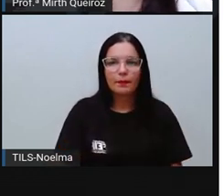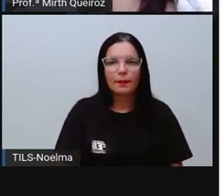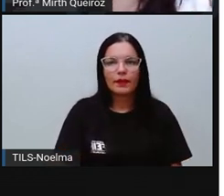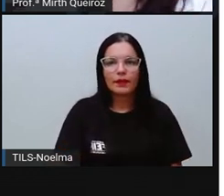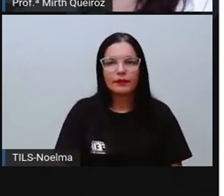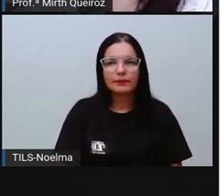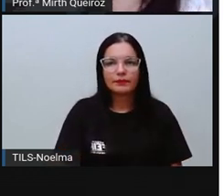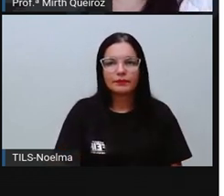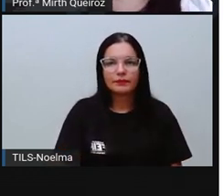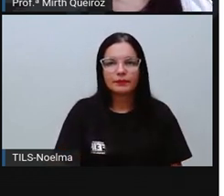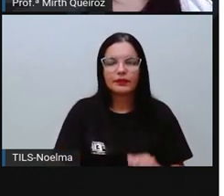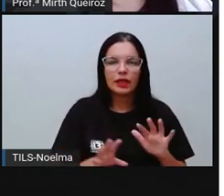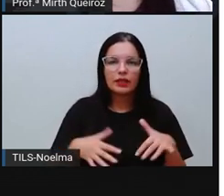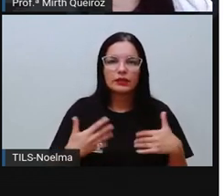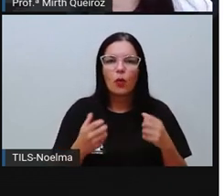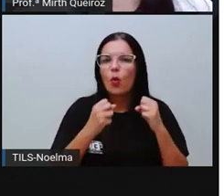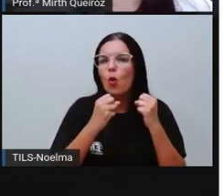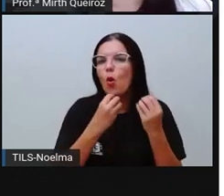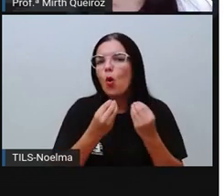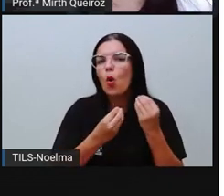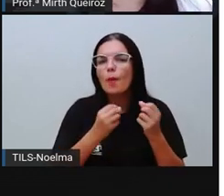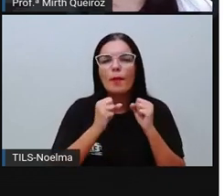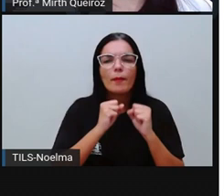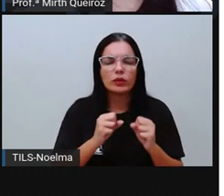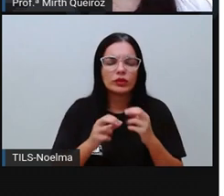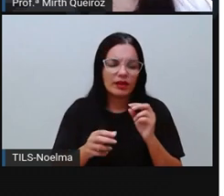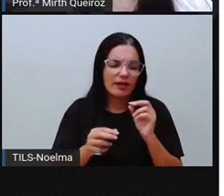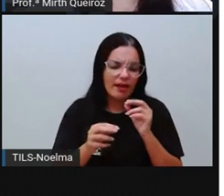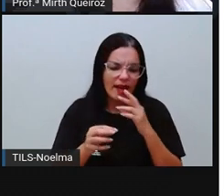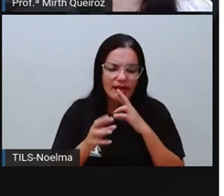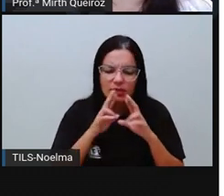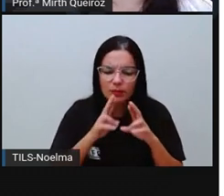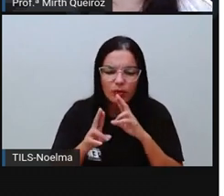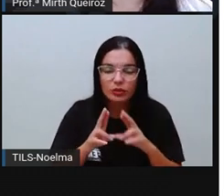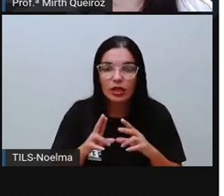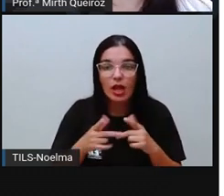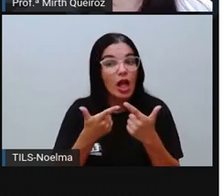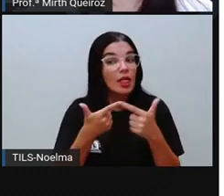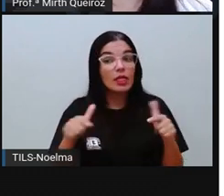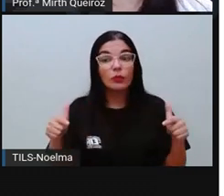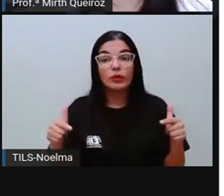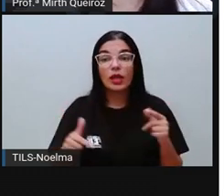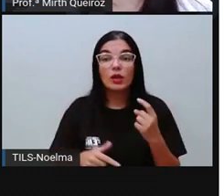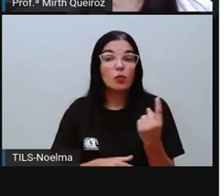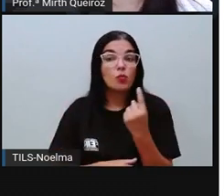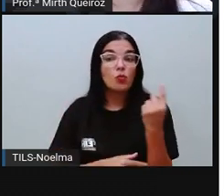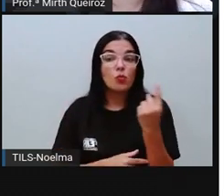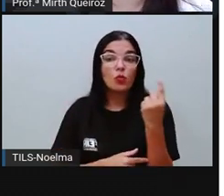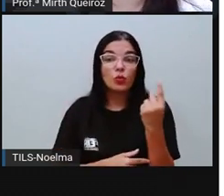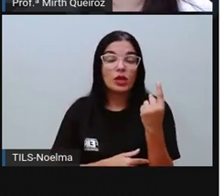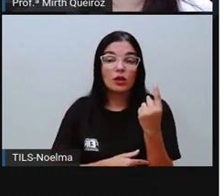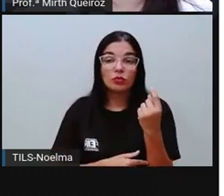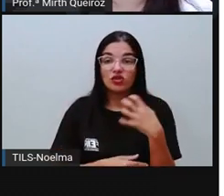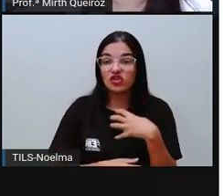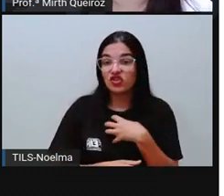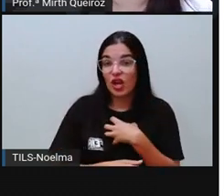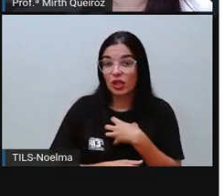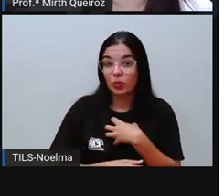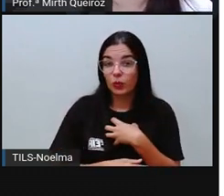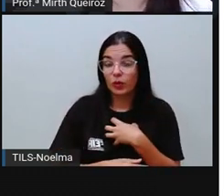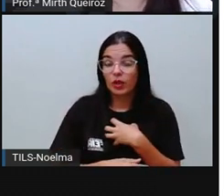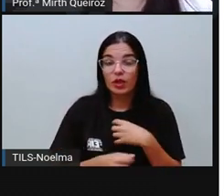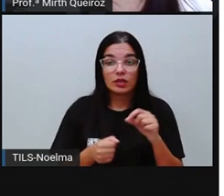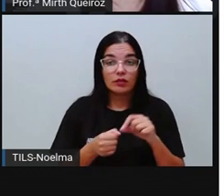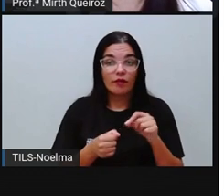certo? E para isso, como é que eu posso resolver, Pro? Não existe uma única forma de se resolver uma situação problema. Existem várias